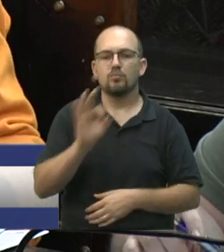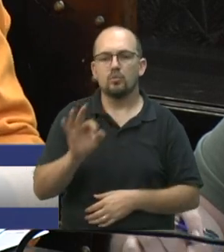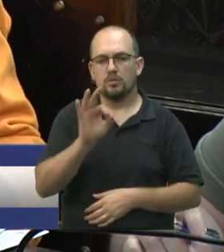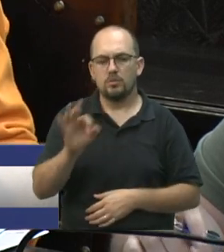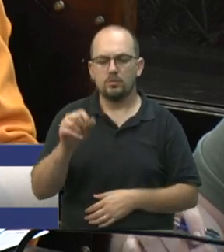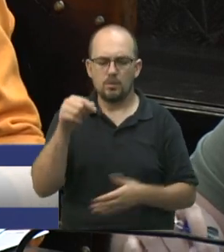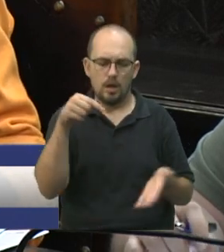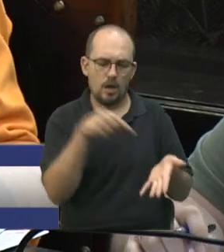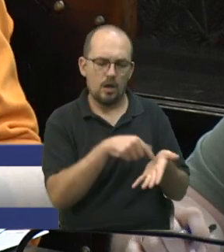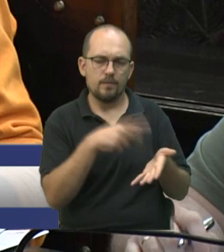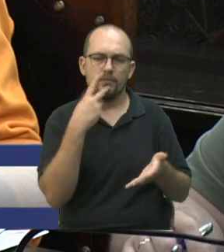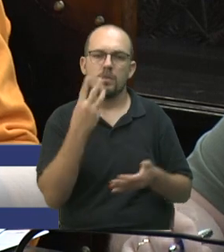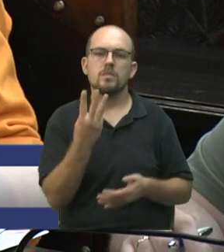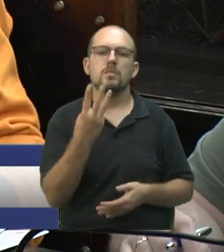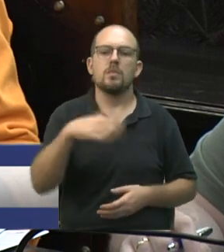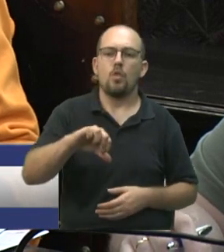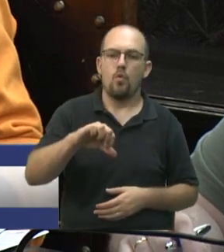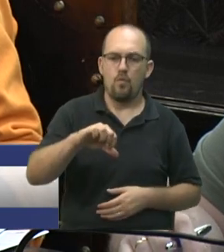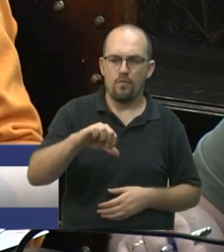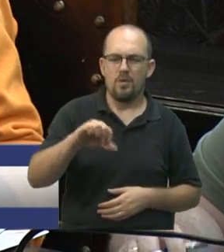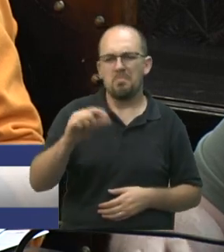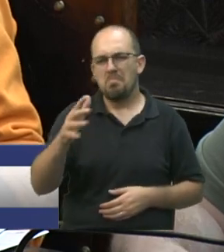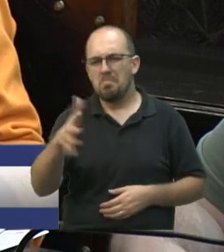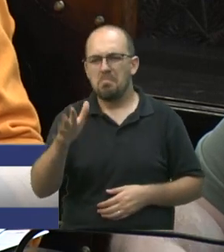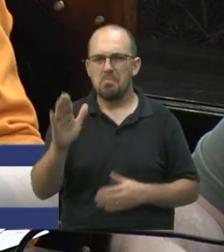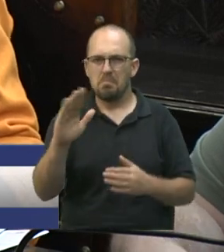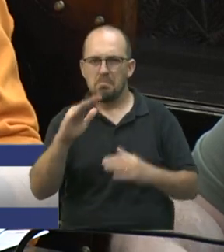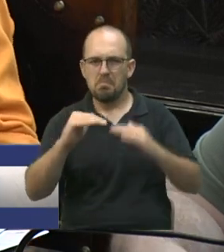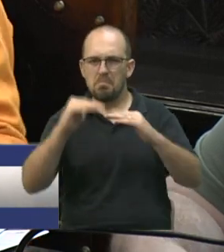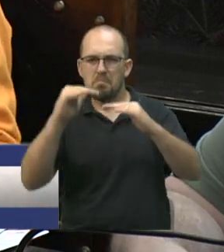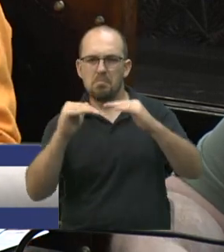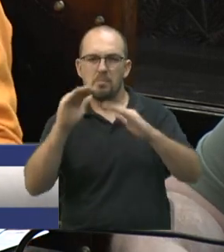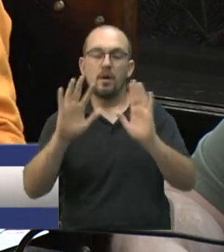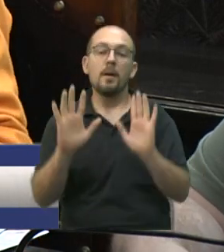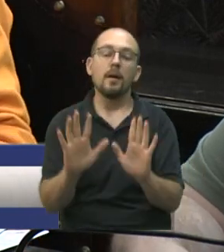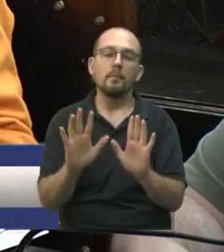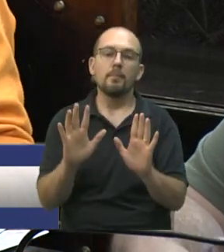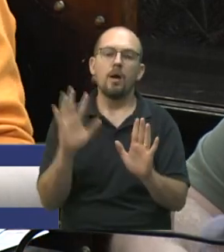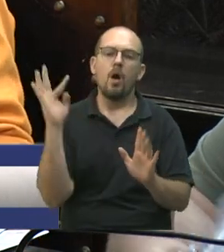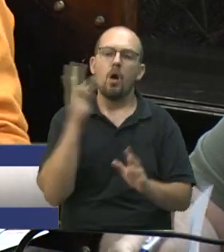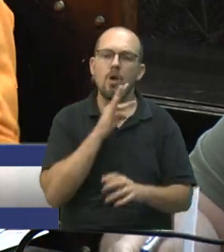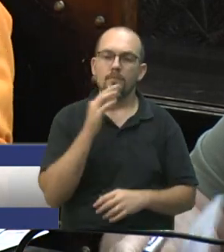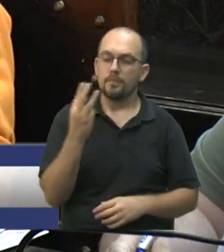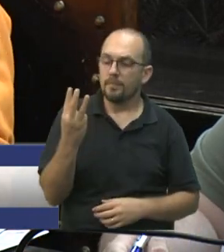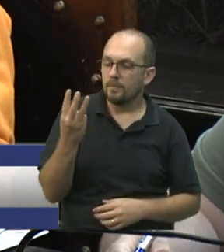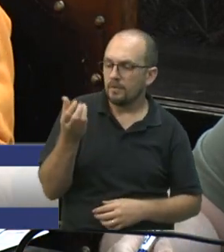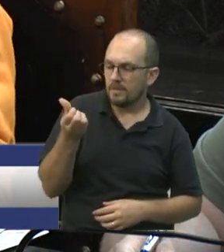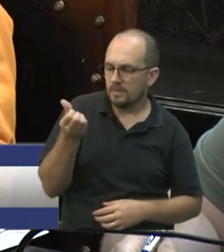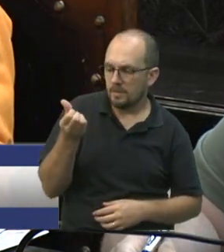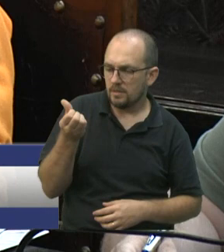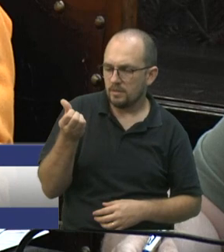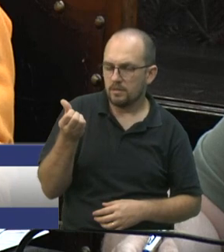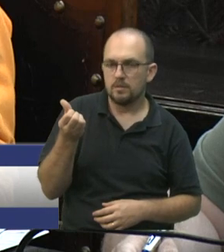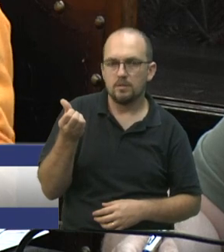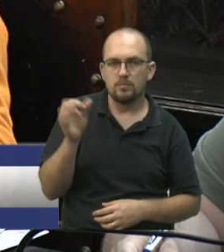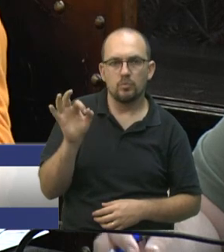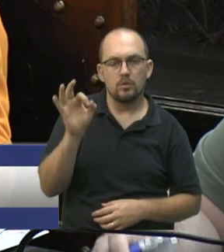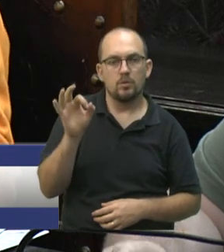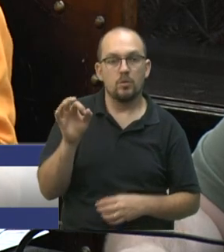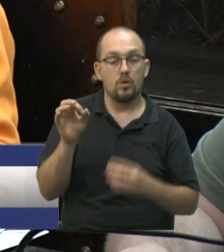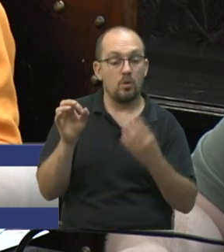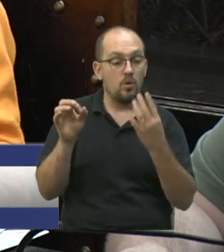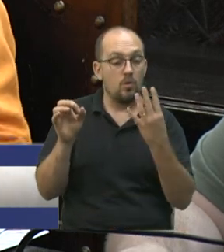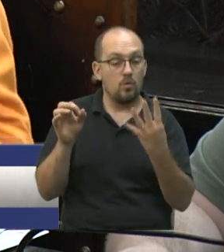aqui é 39%, então, assim, nós estamos falando um pouquinho mais ou menos próximo, mas óbvio, né, que 36 em cima de 471, que